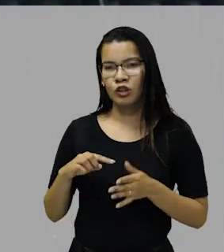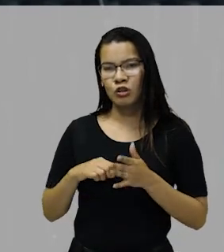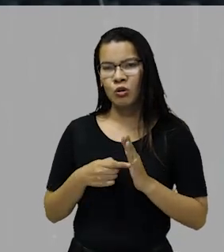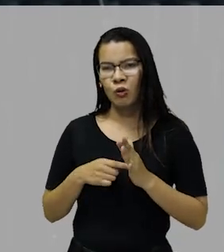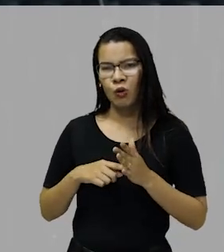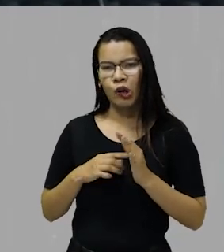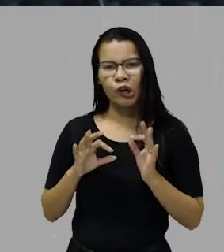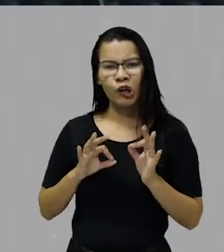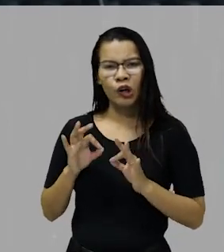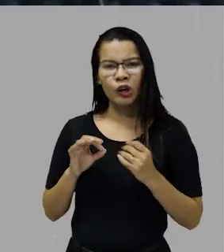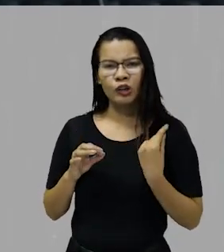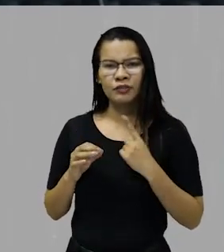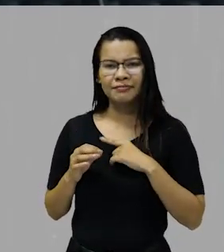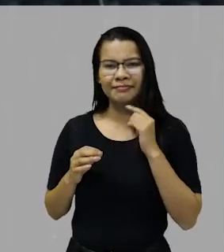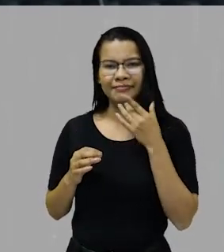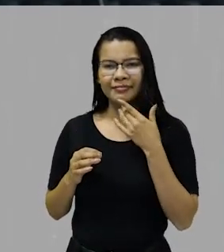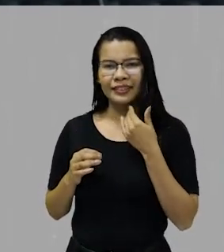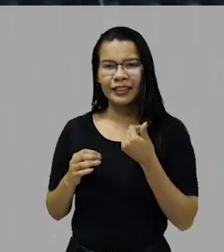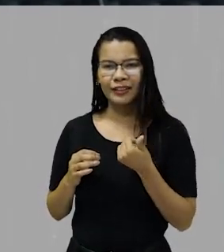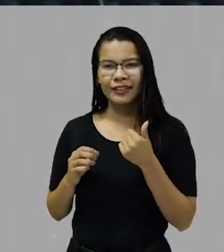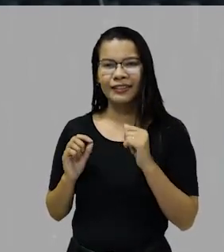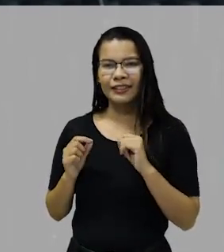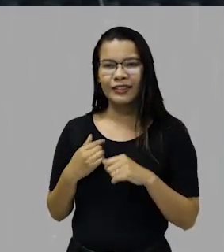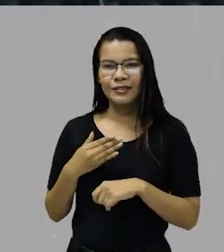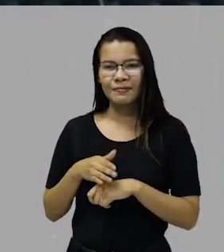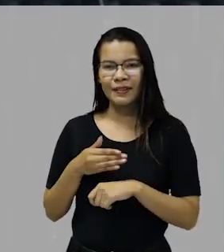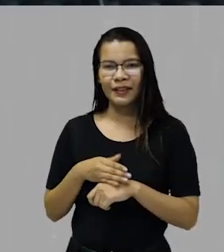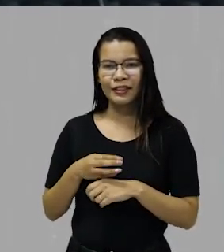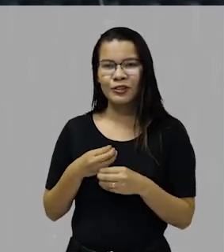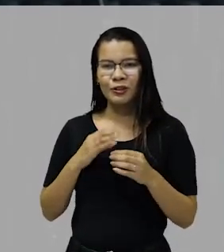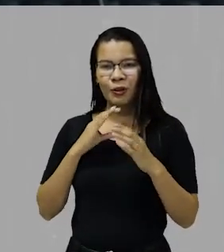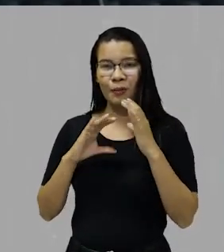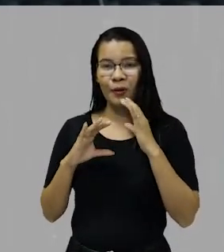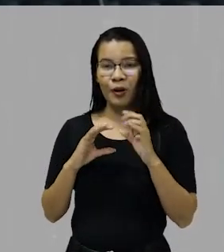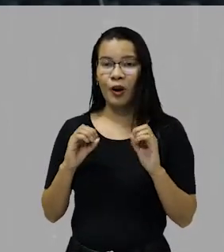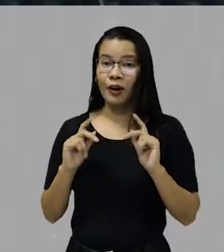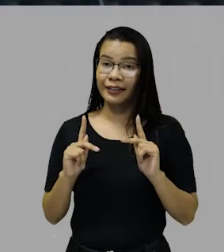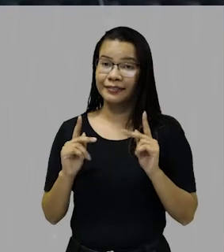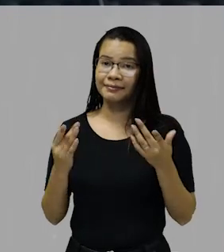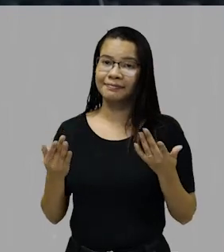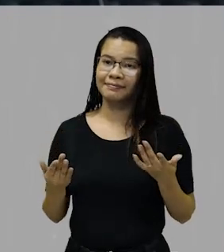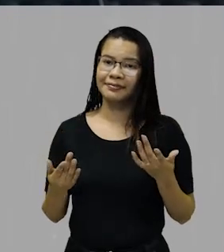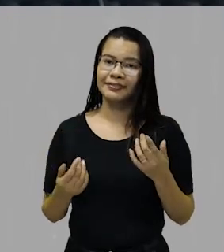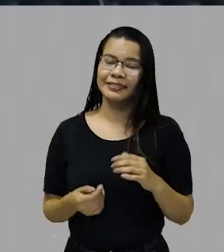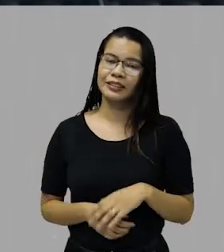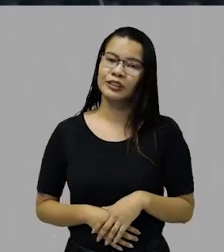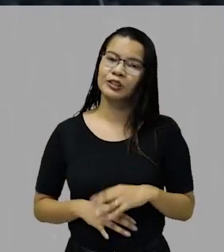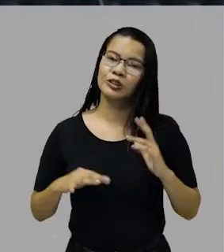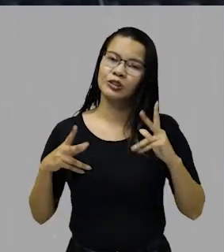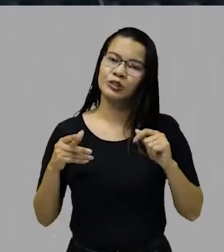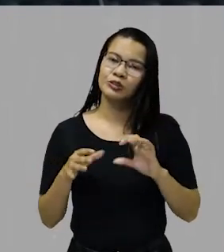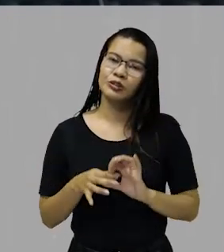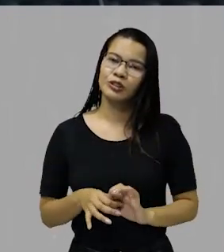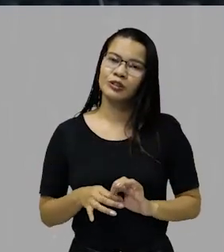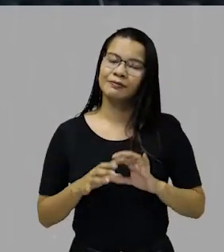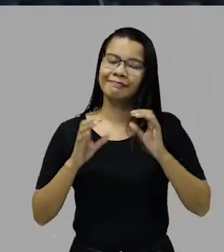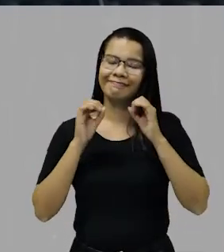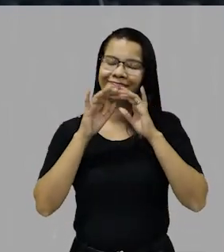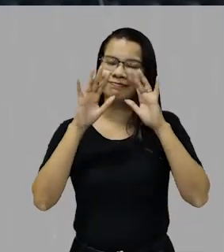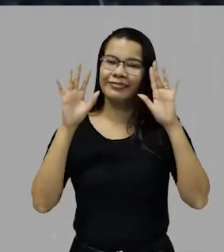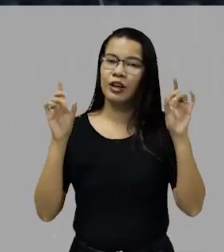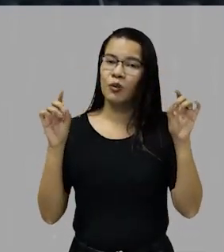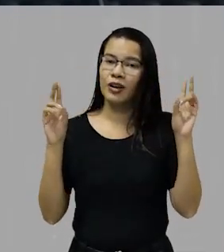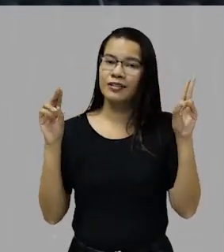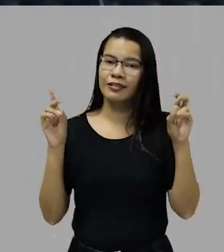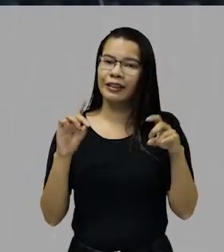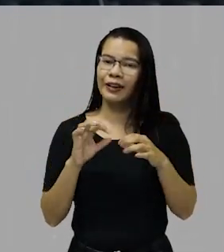autocorrigir para que a gente melhore mesmo nas nossas práticas de comunicação, certo? Eu acho que tudo isso ficou bem claro, o assunto não é